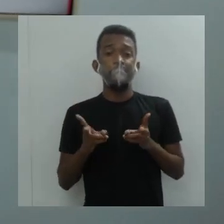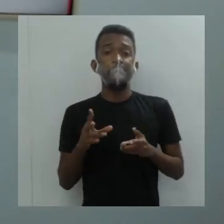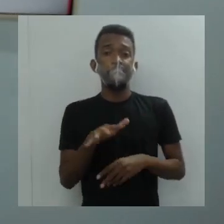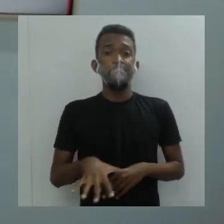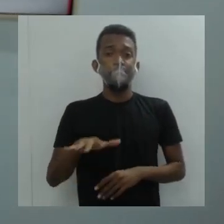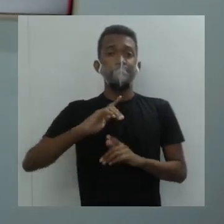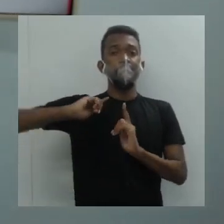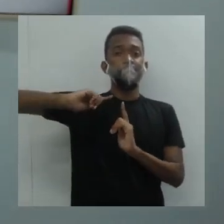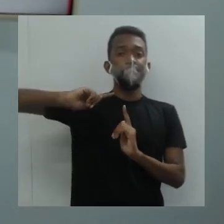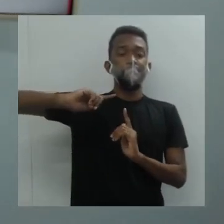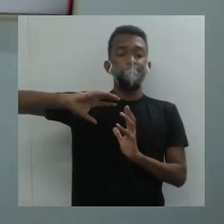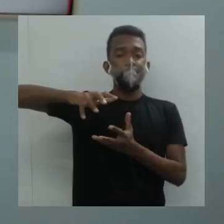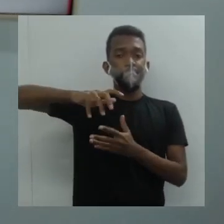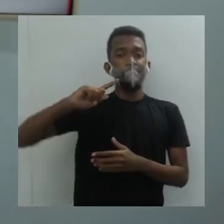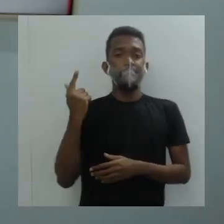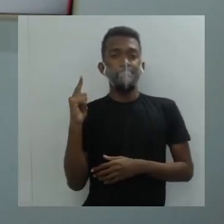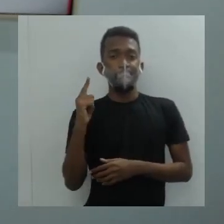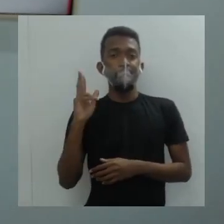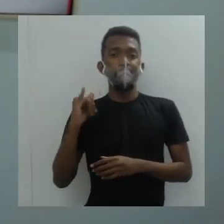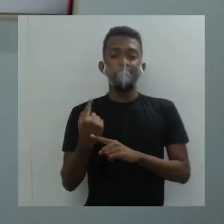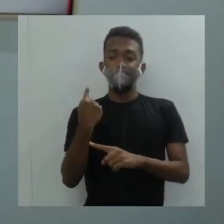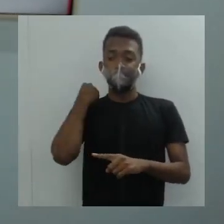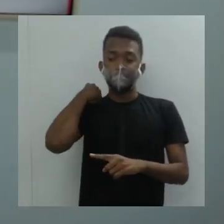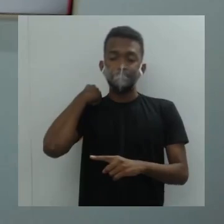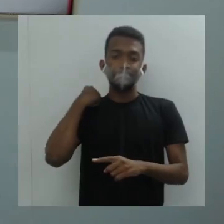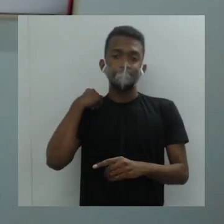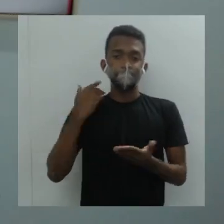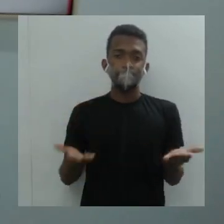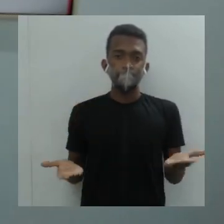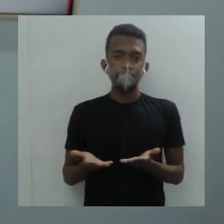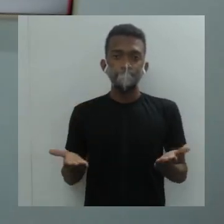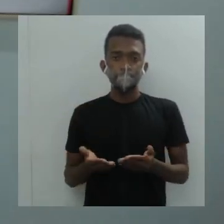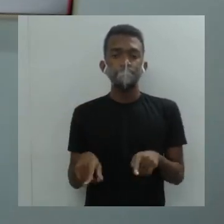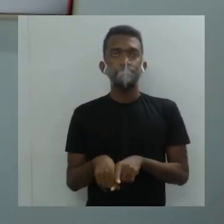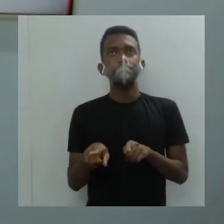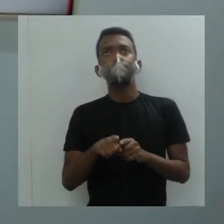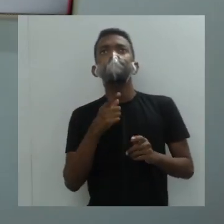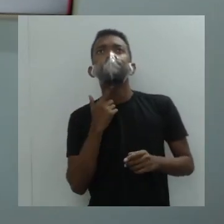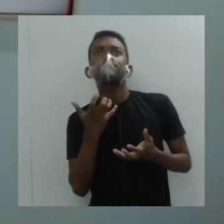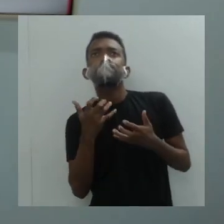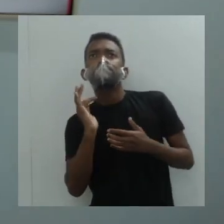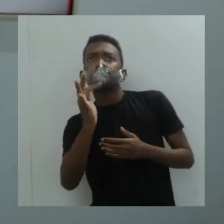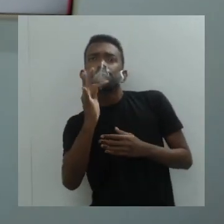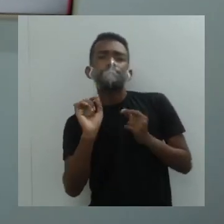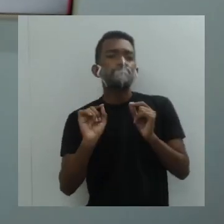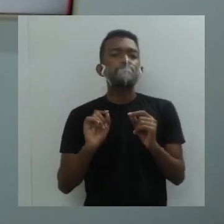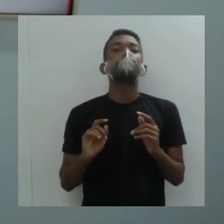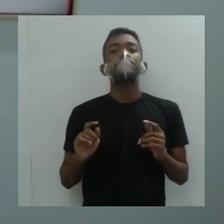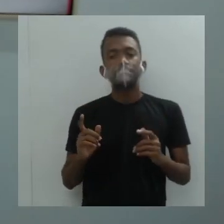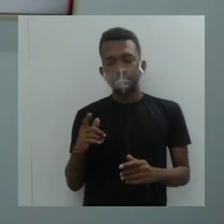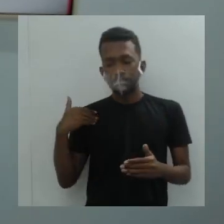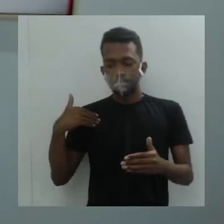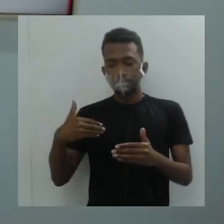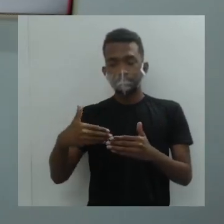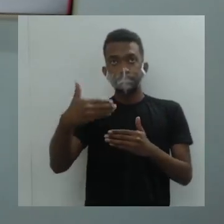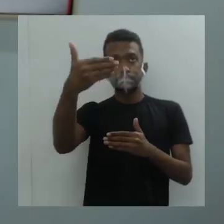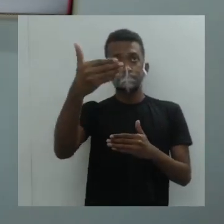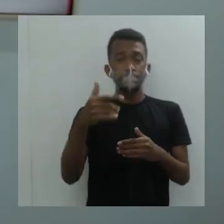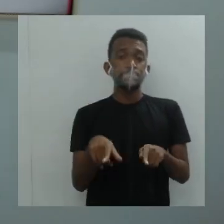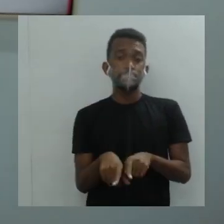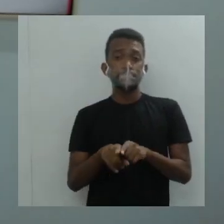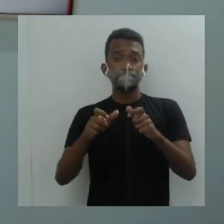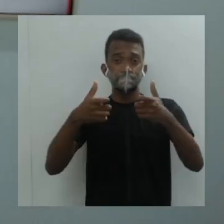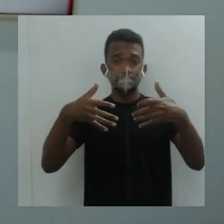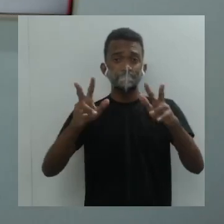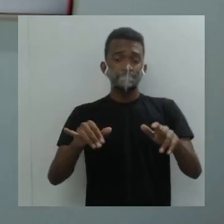vai trazer o passado, o presente e essa perspectiva de futuro também falando. Porque quando a gente for